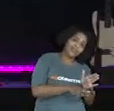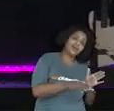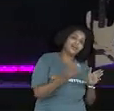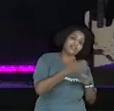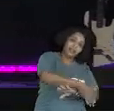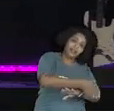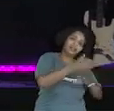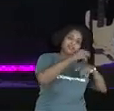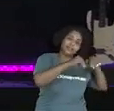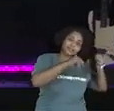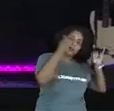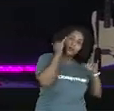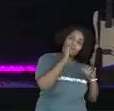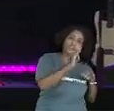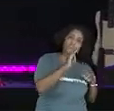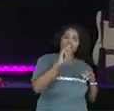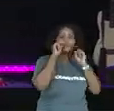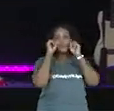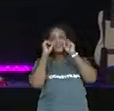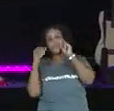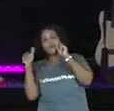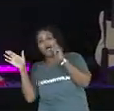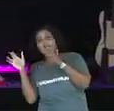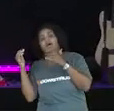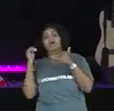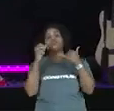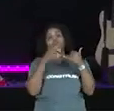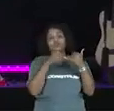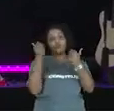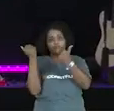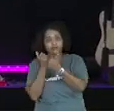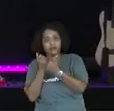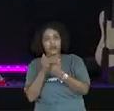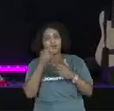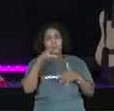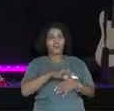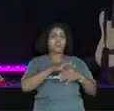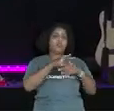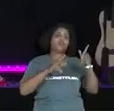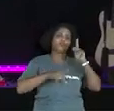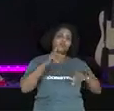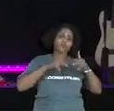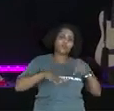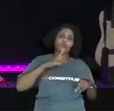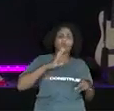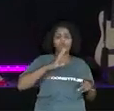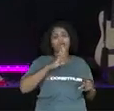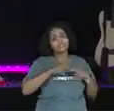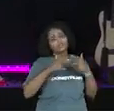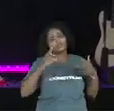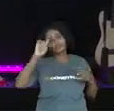trás da liderança do Povo Josué assume José agora tá ali à frente do Povo aquele Líder o povo ainda conhece